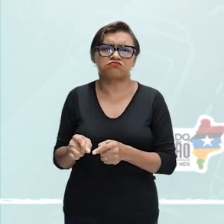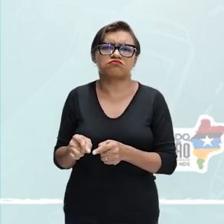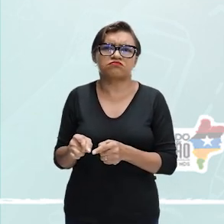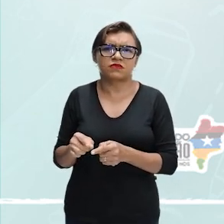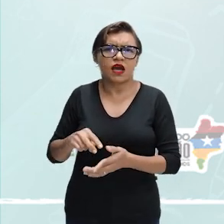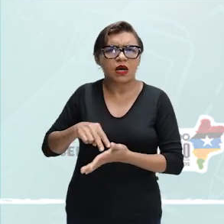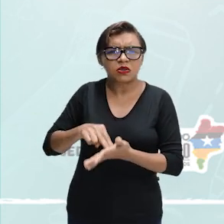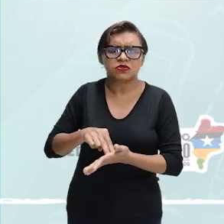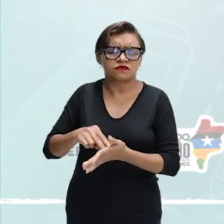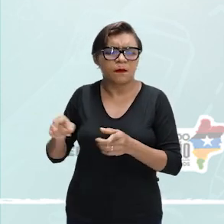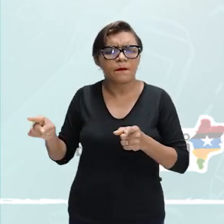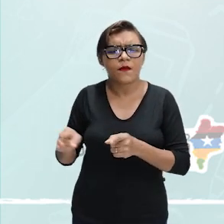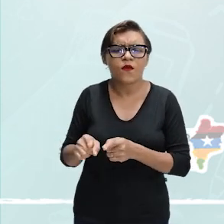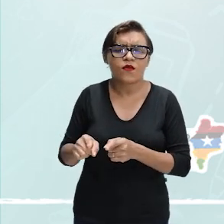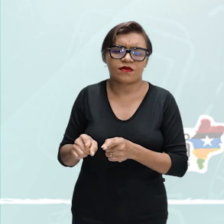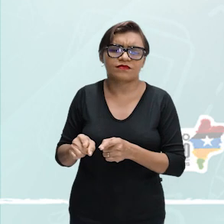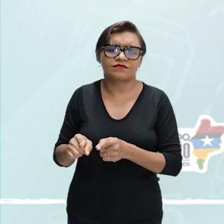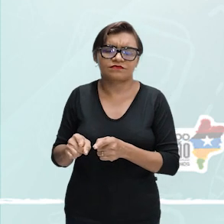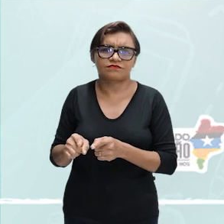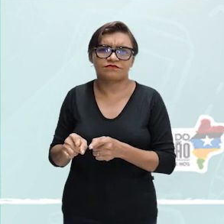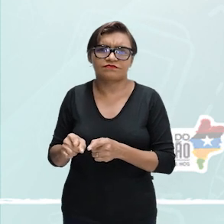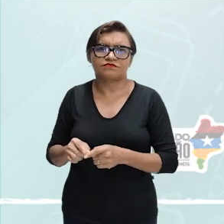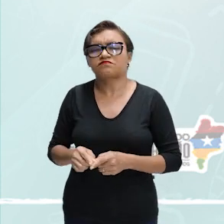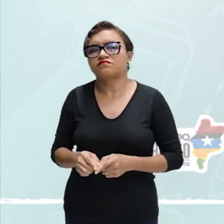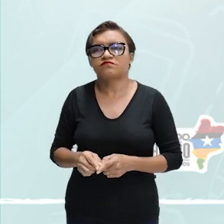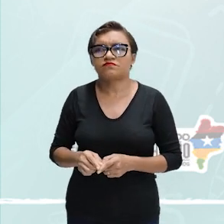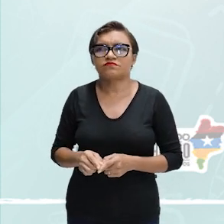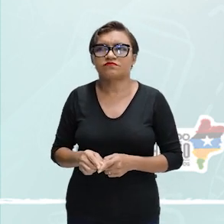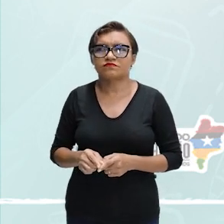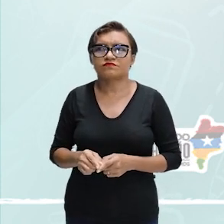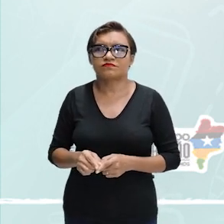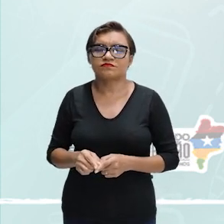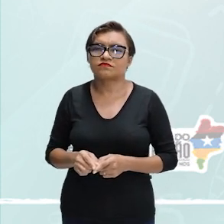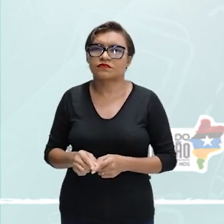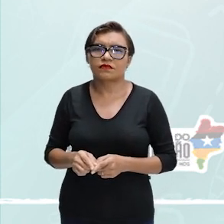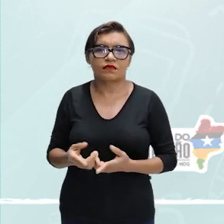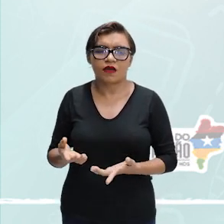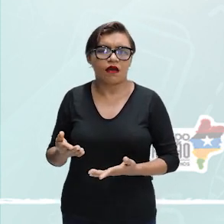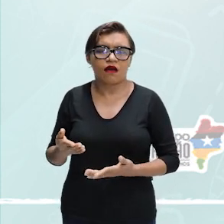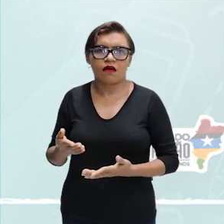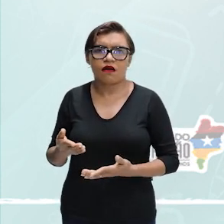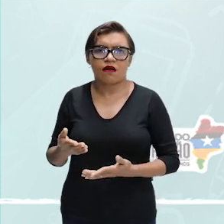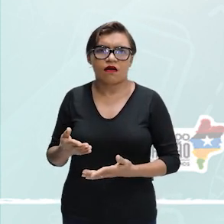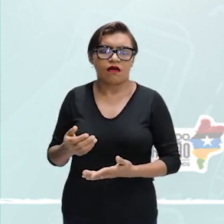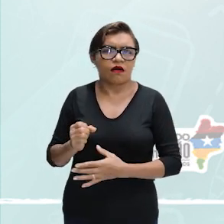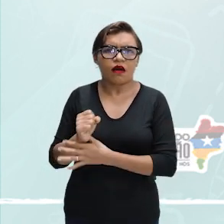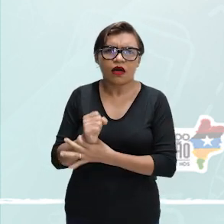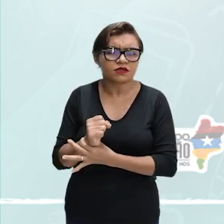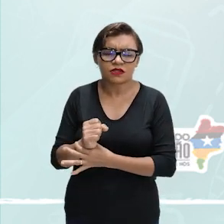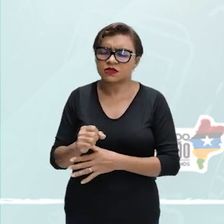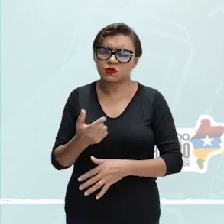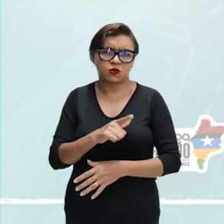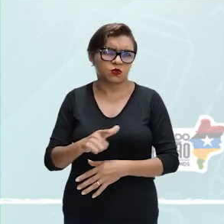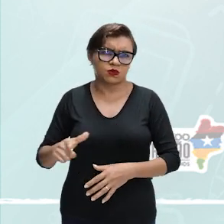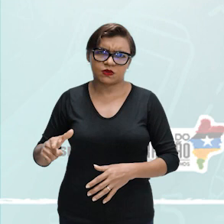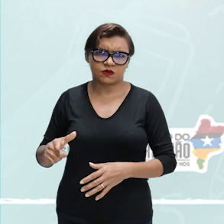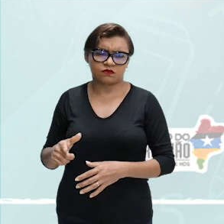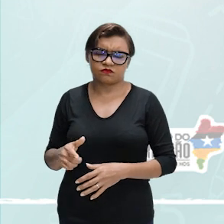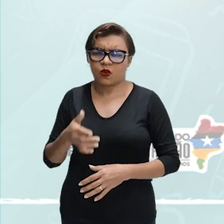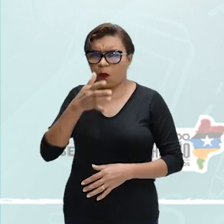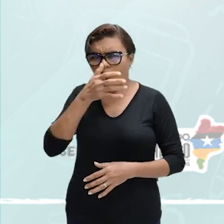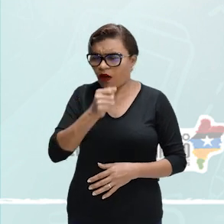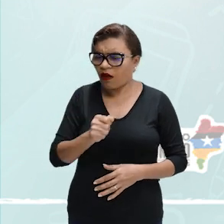baixa. Ok? Ele não é muito pequeno, e quase não apresenta resistividade. Essa que é a verdade.